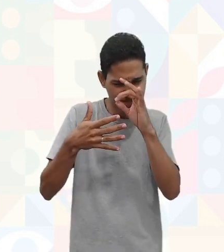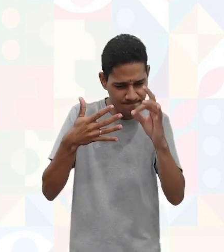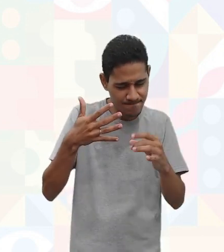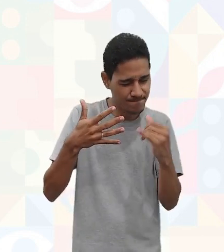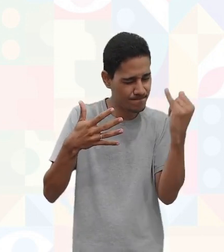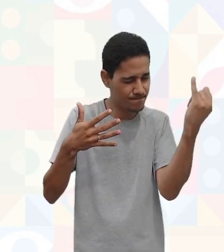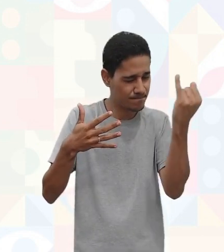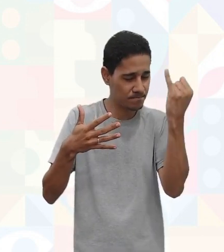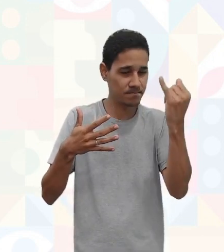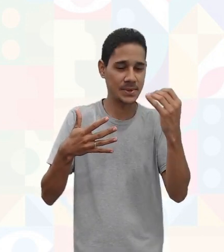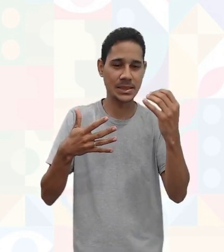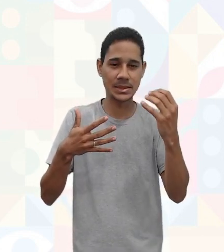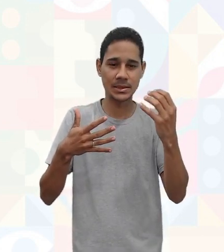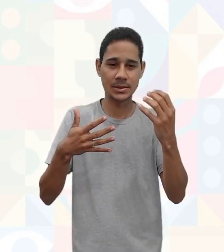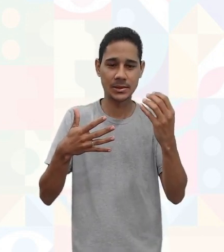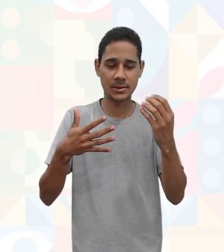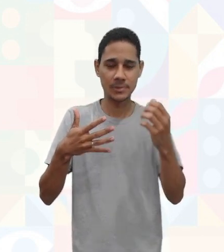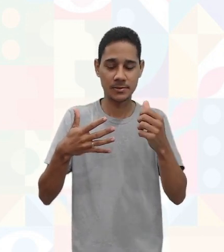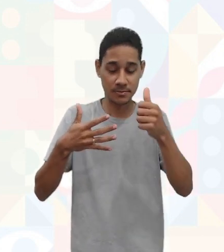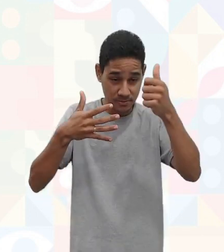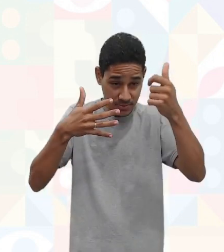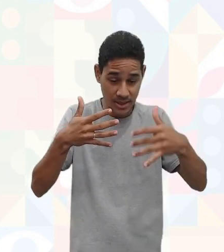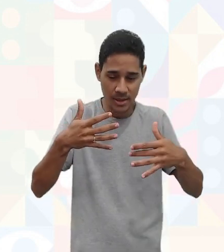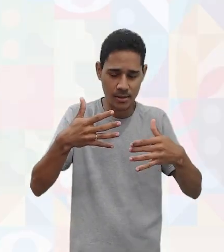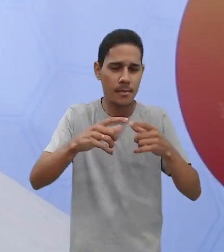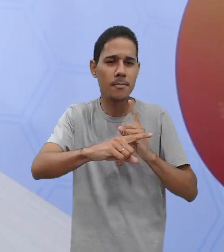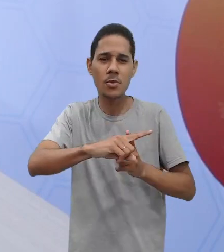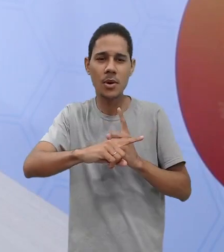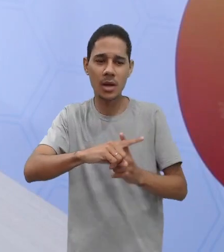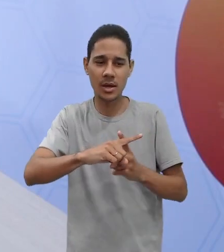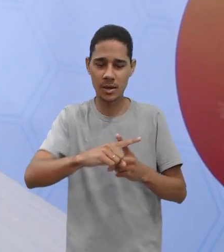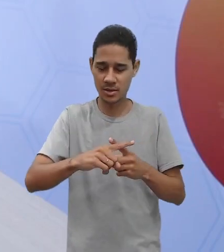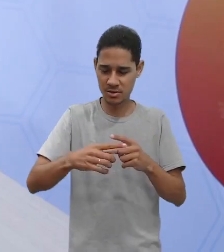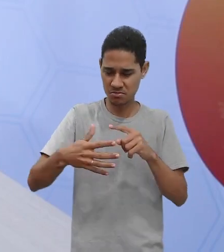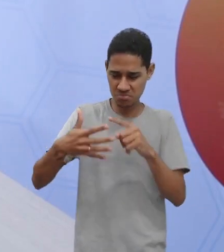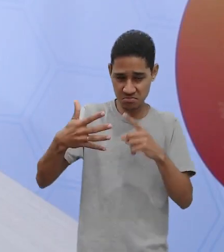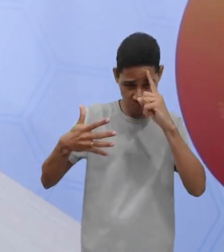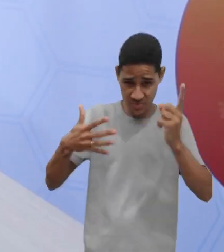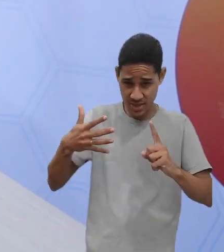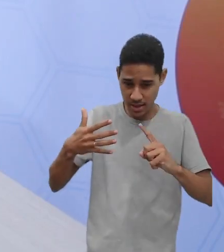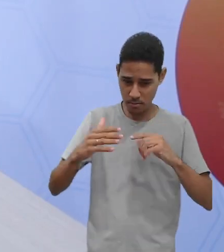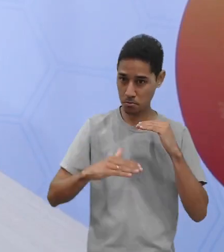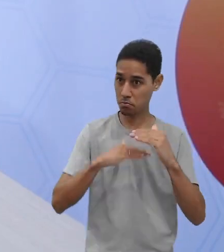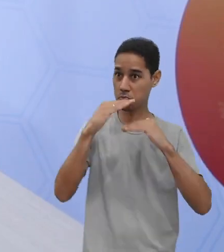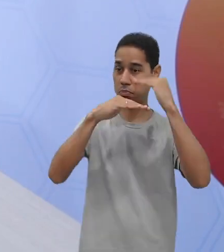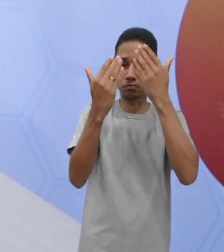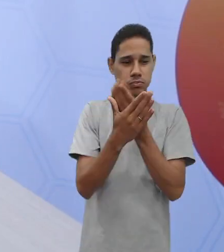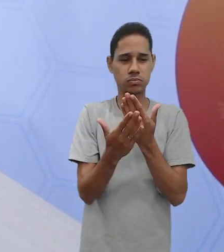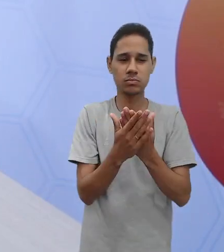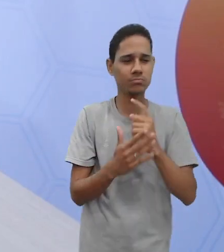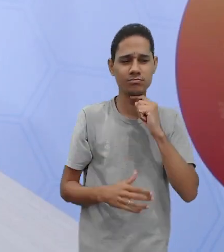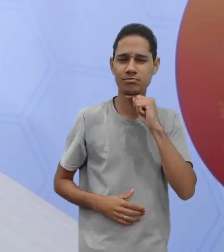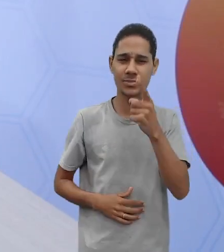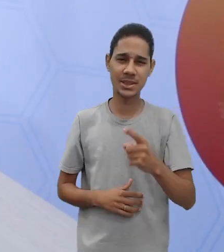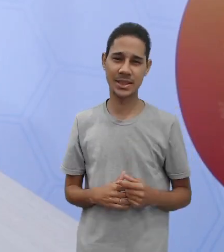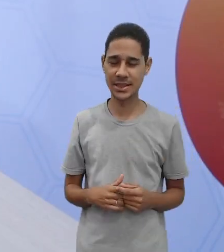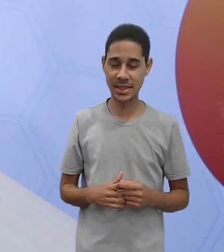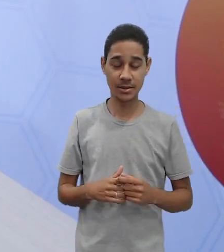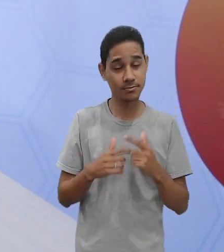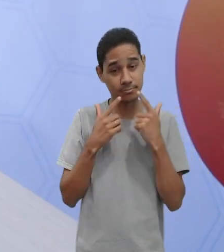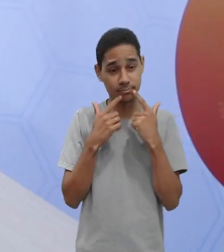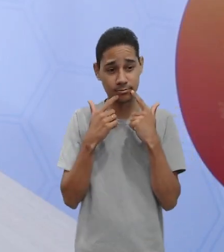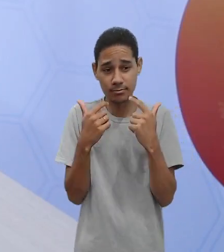linguagem de marcação, porque sem isso a gente não vai conseguir evoluir nos estudos, certo? E como toda